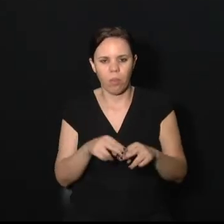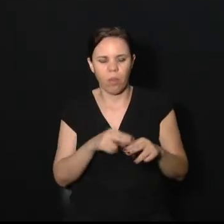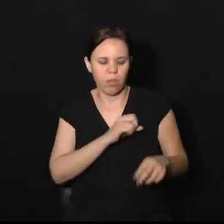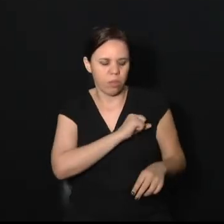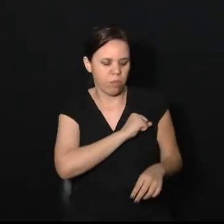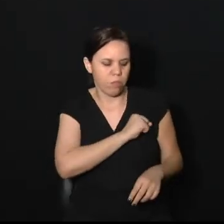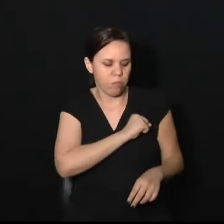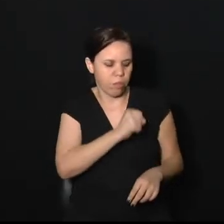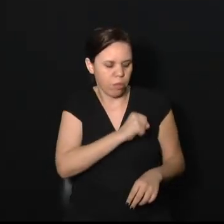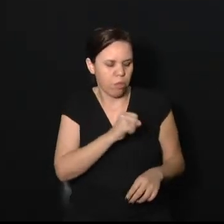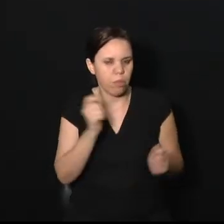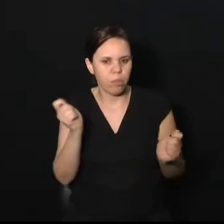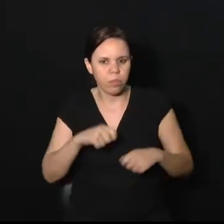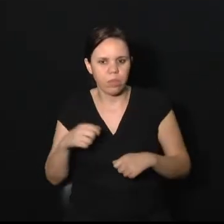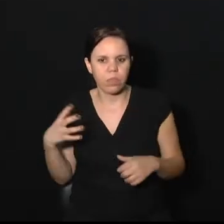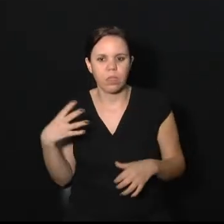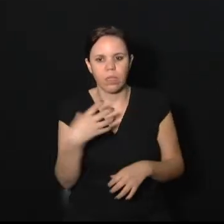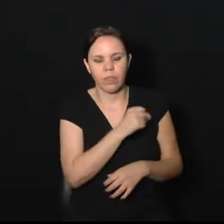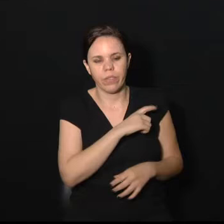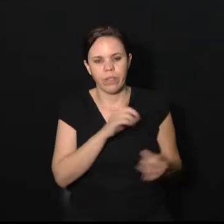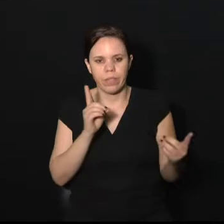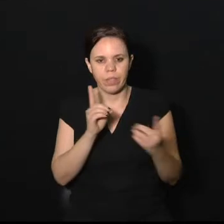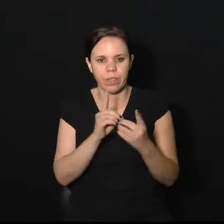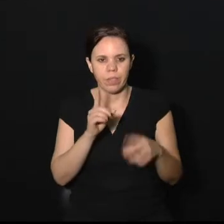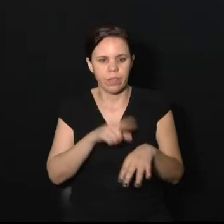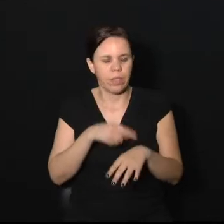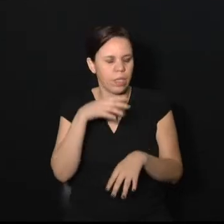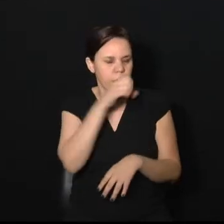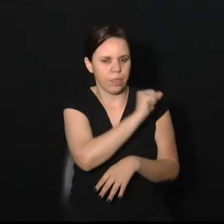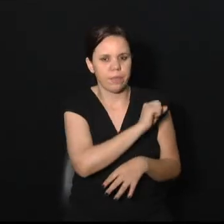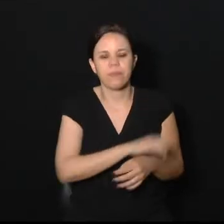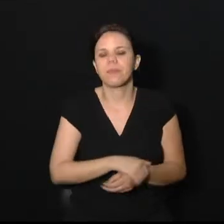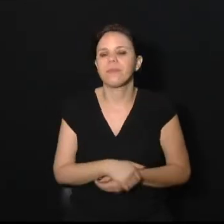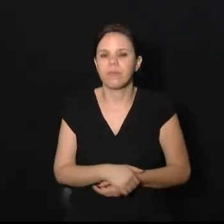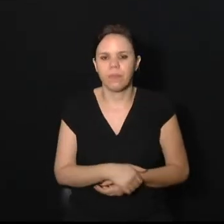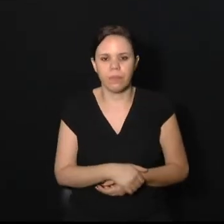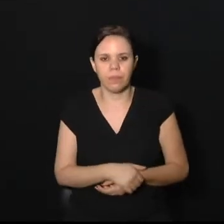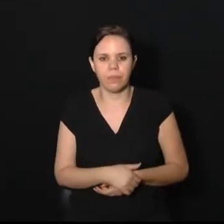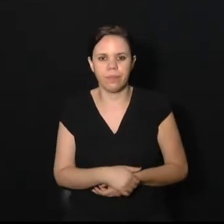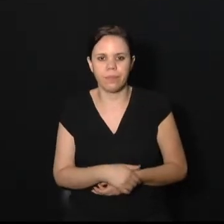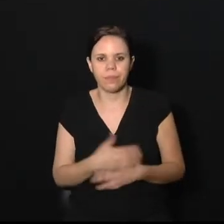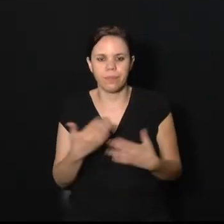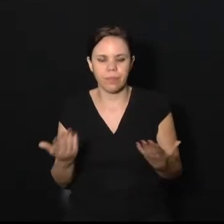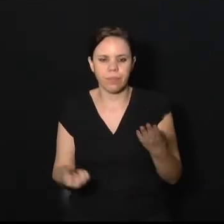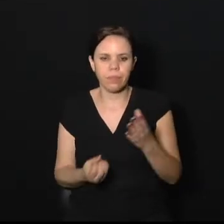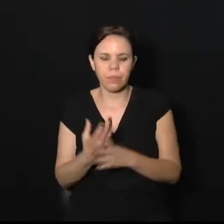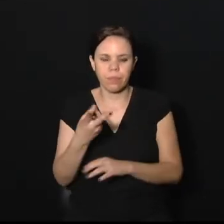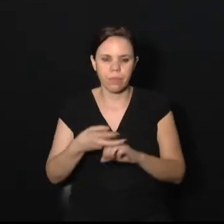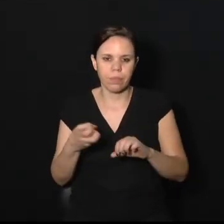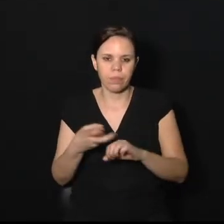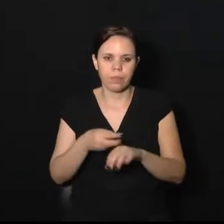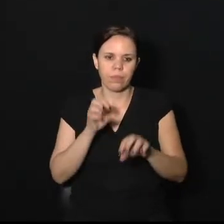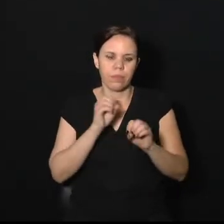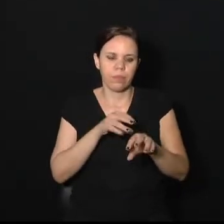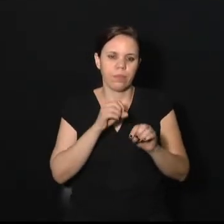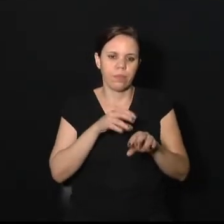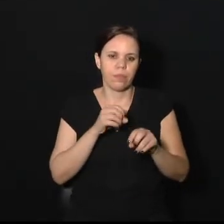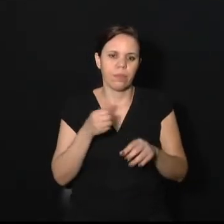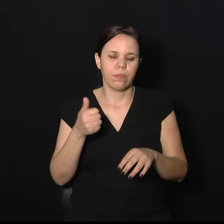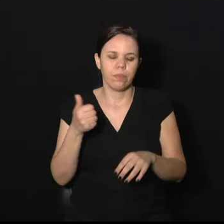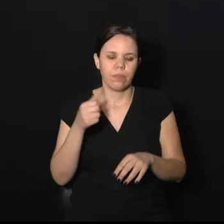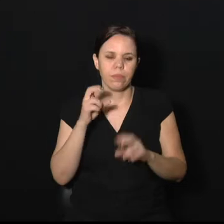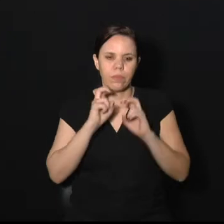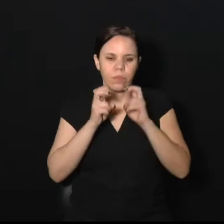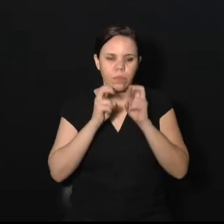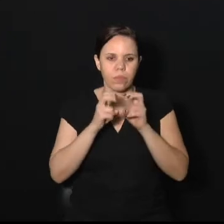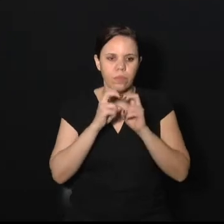salvo se tivesse o atendimento médico mais rápido. Então, eles criaram um aplicativo que ensina a fazer os primeiros